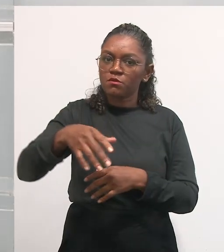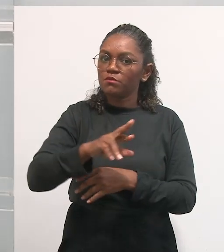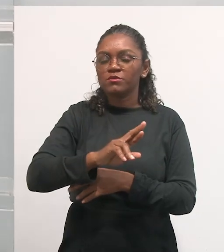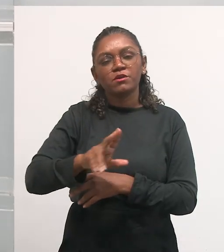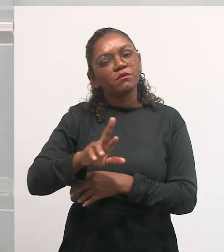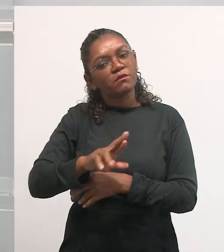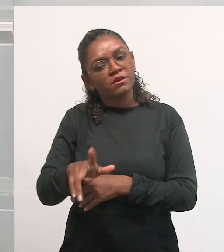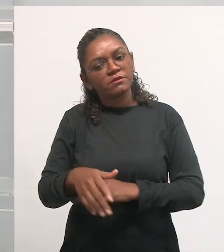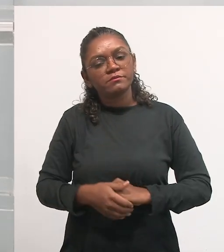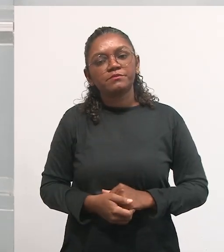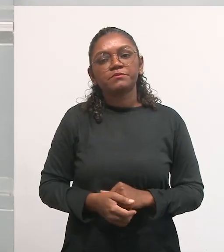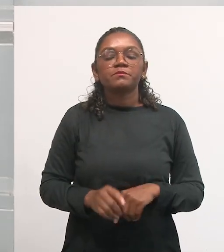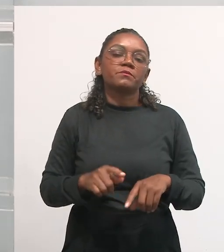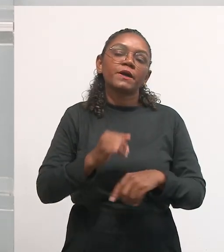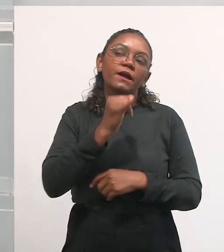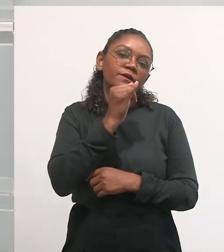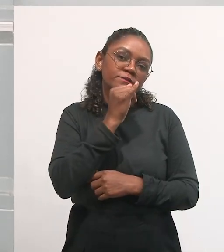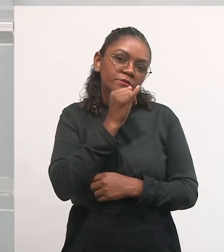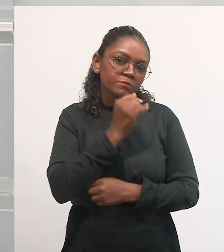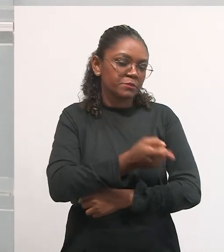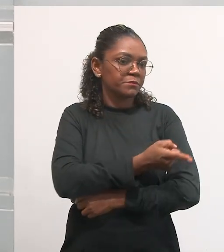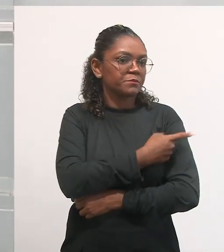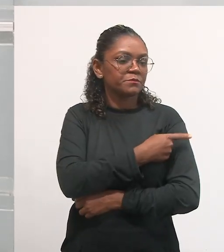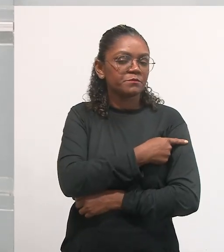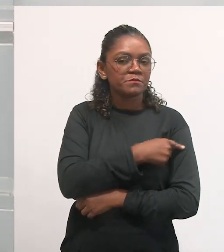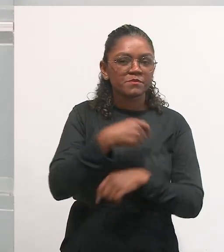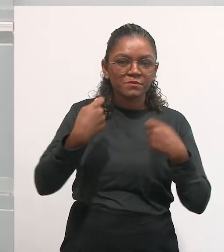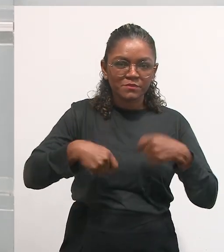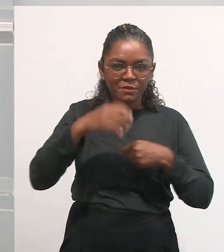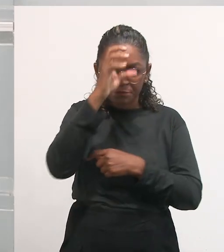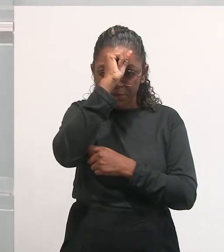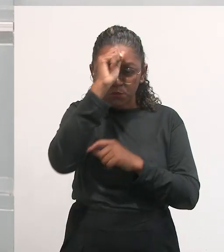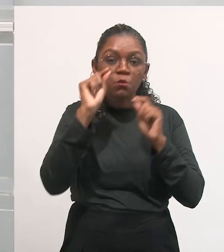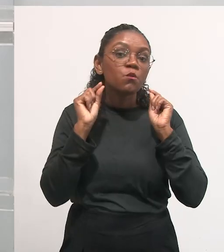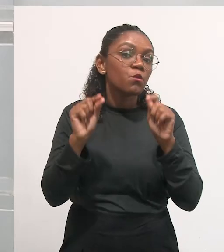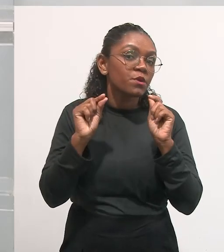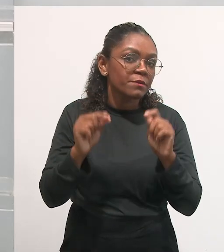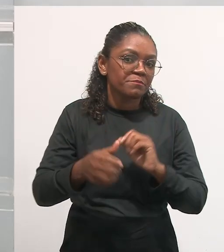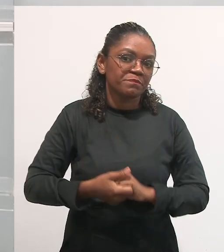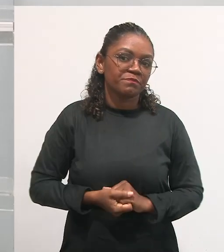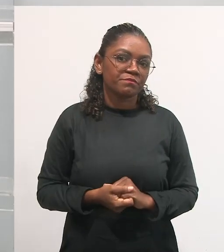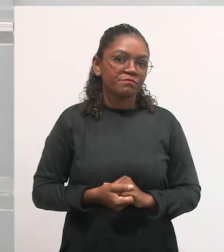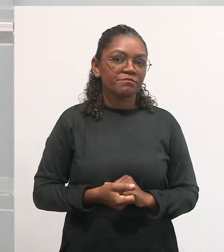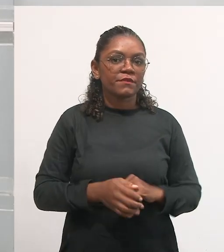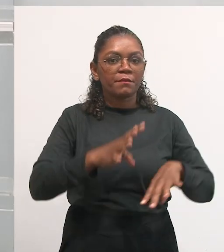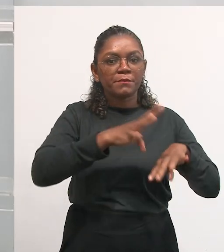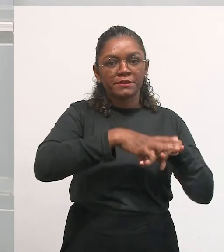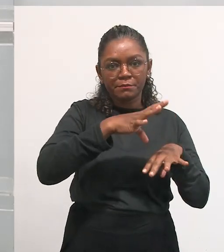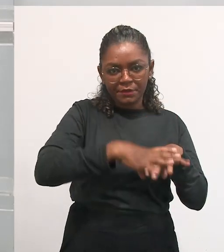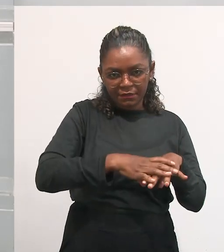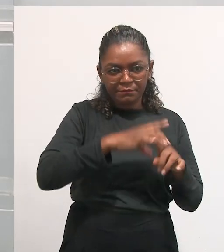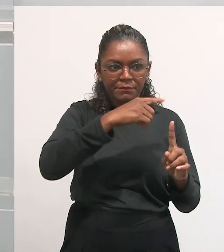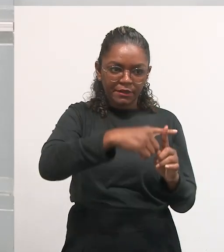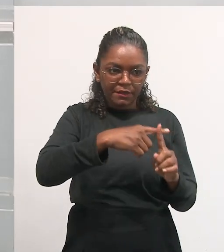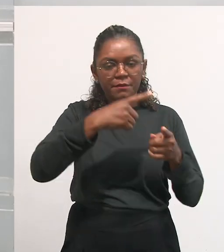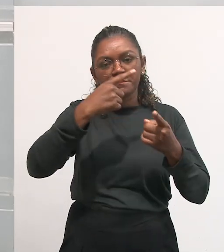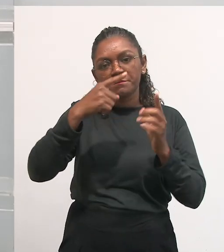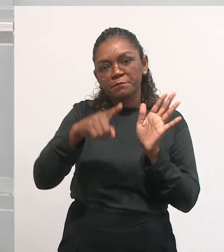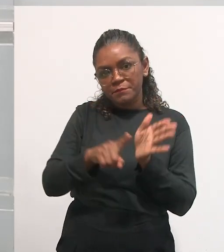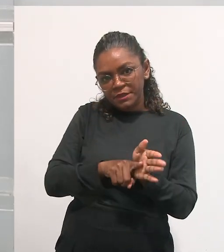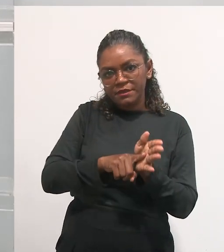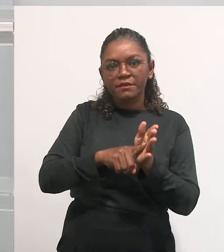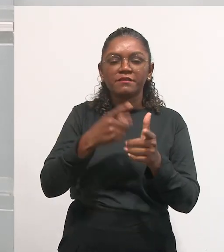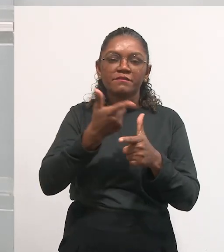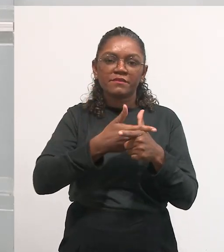a tem que aprender as quatro operações tem que aprender o alfabeto tem que aprender ler e escrever ele é mais do que isso Por